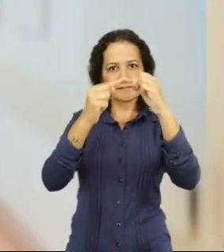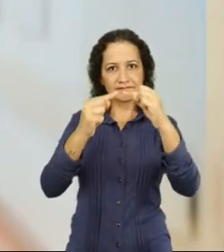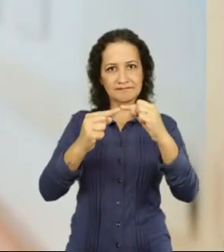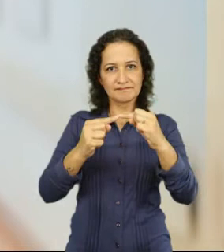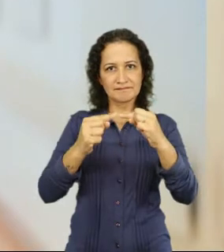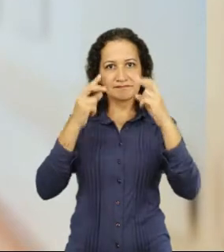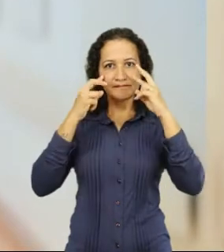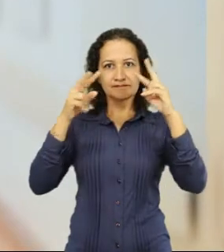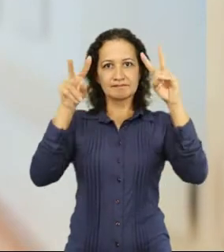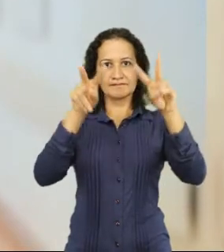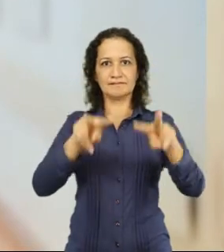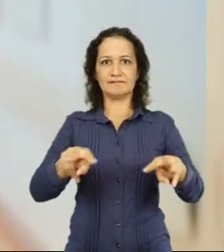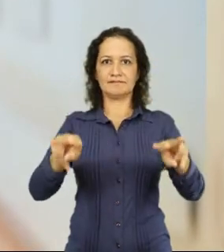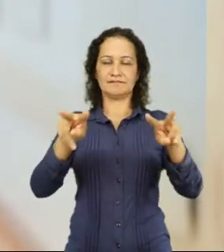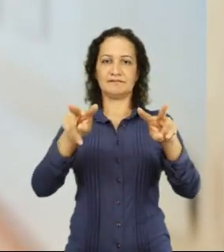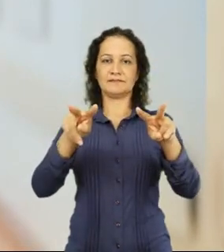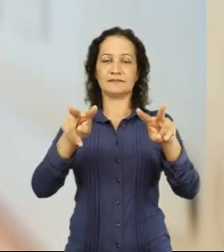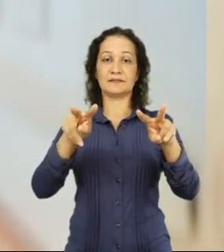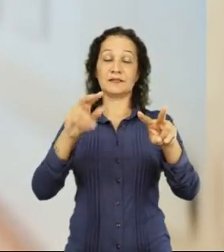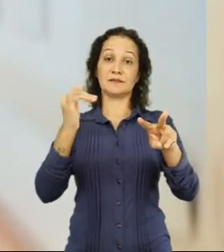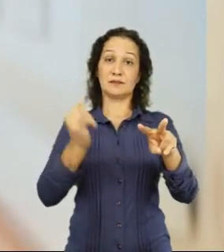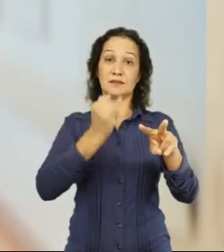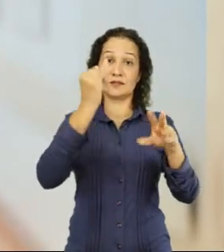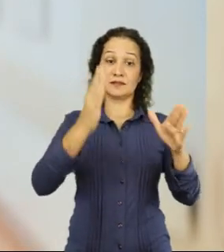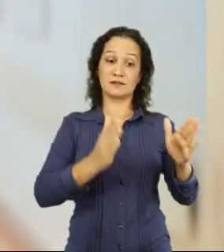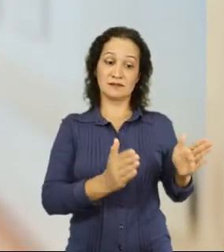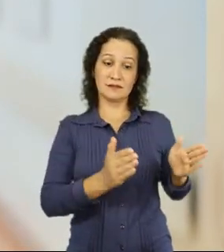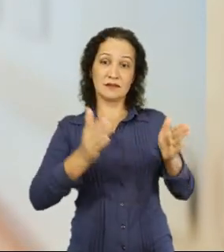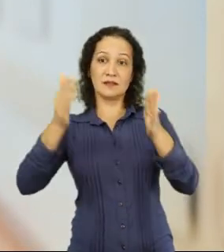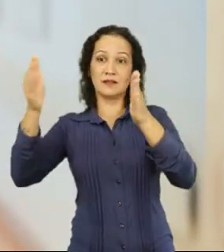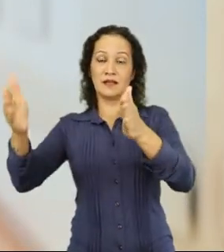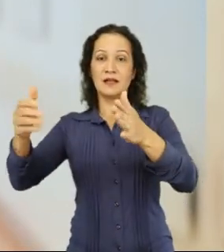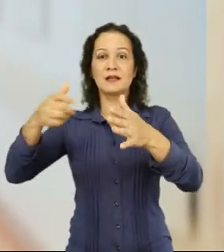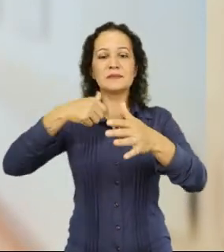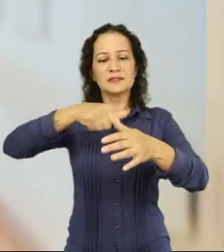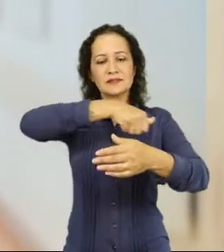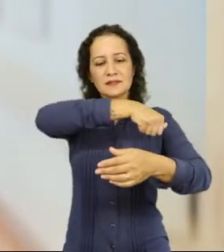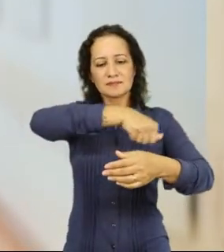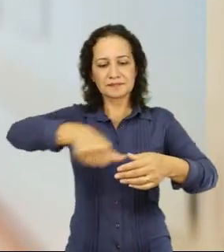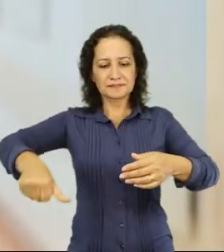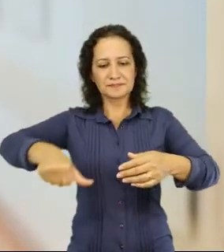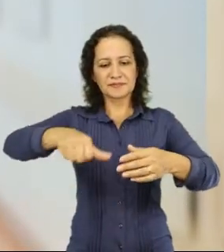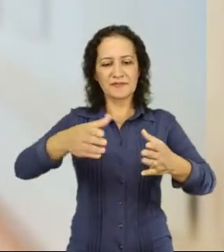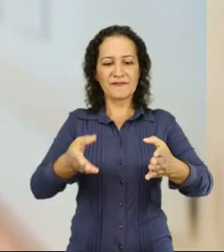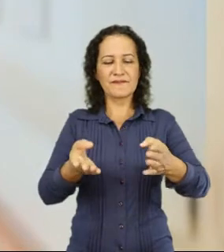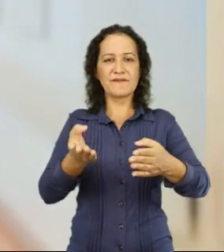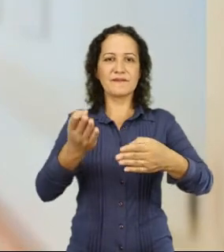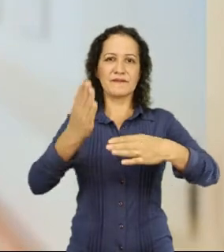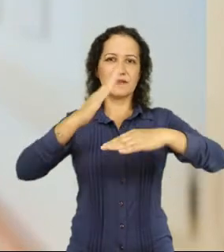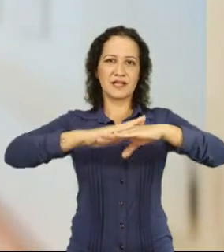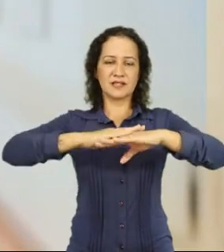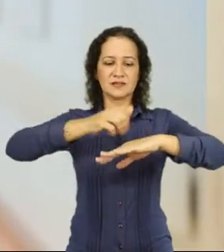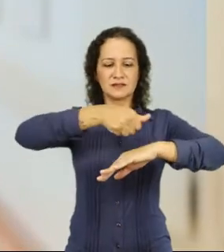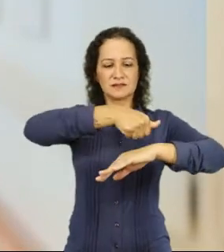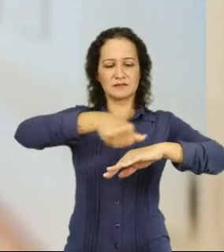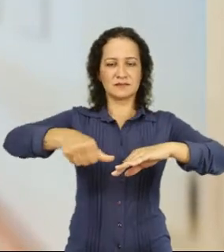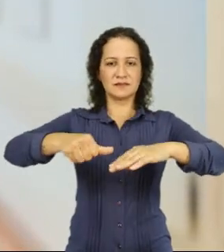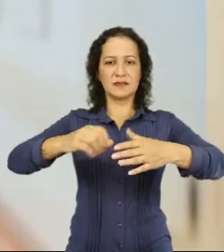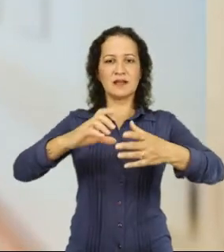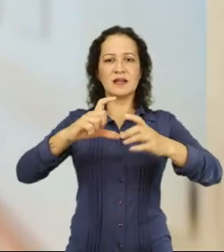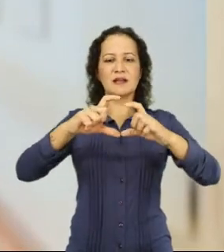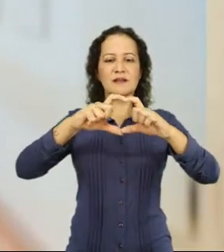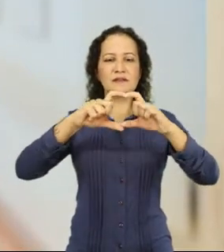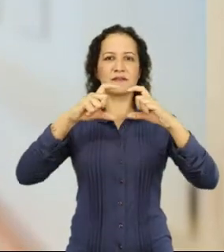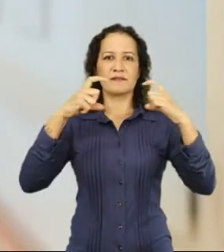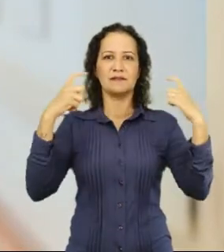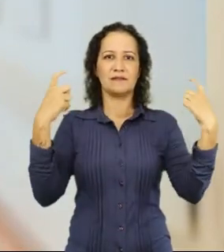visual. É importante também para esse transporte que essa caixa seja lacrada. Pode-se lacrar com fita adesiva